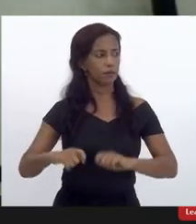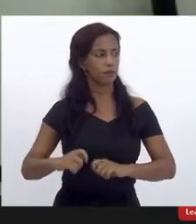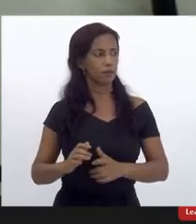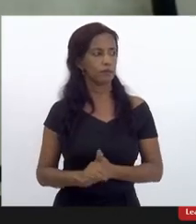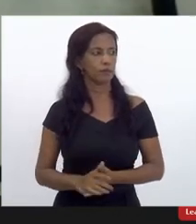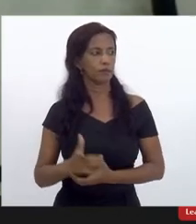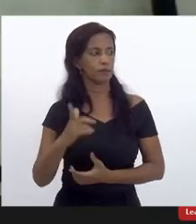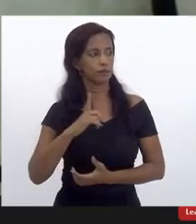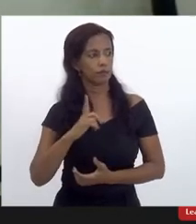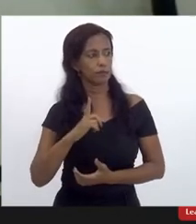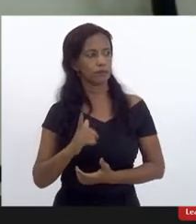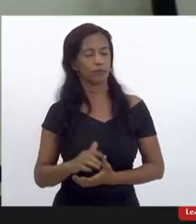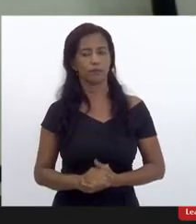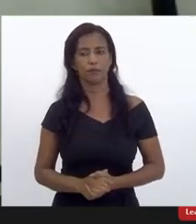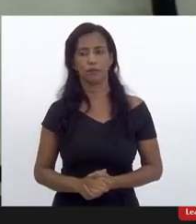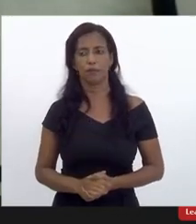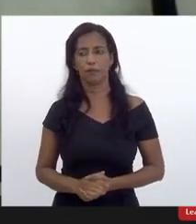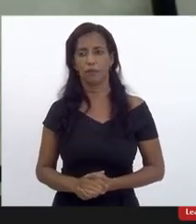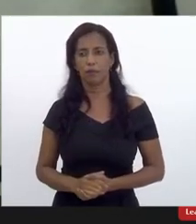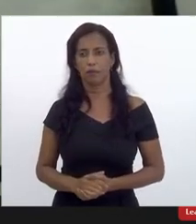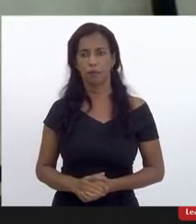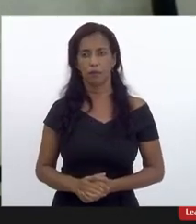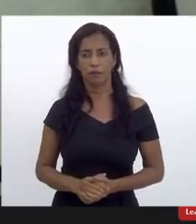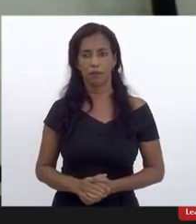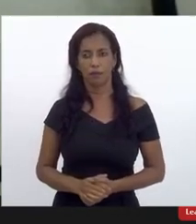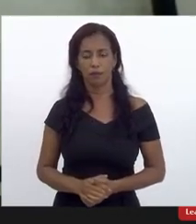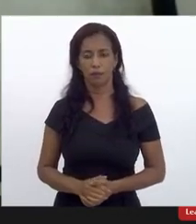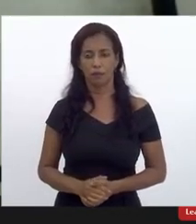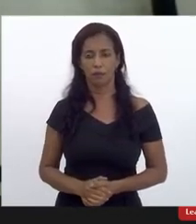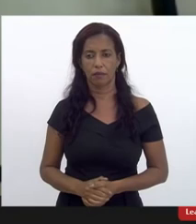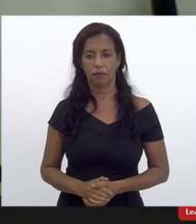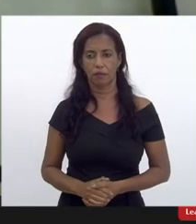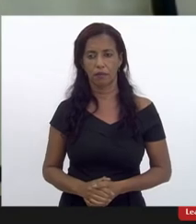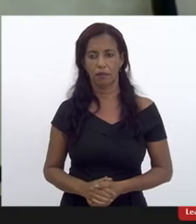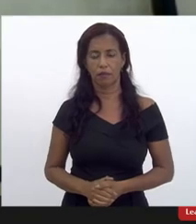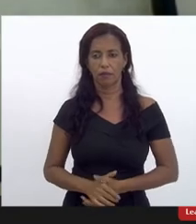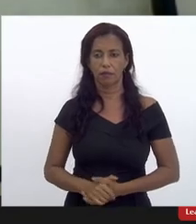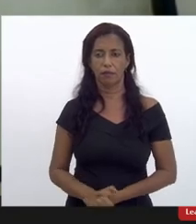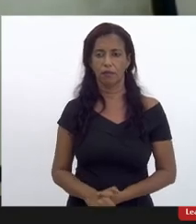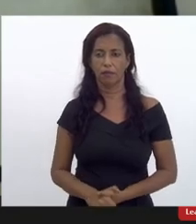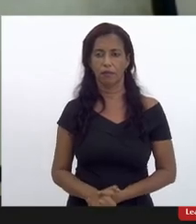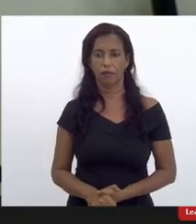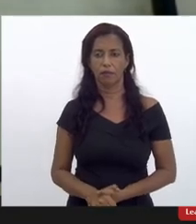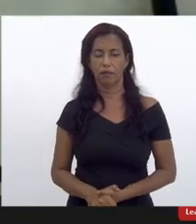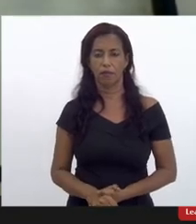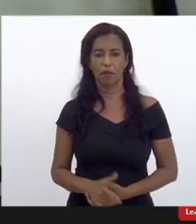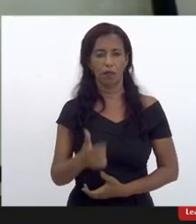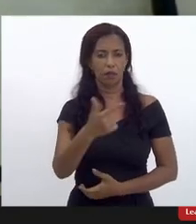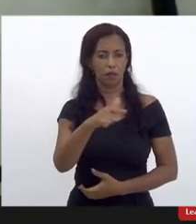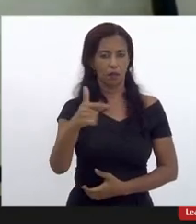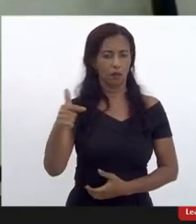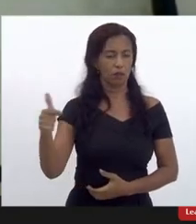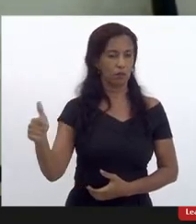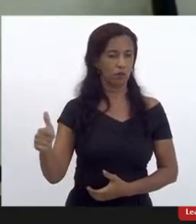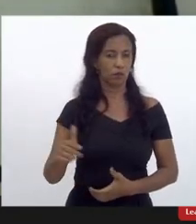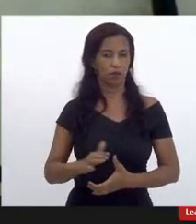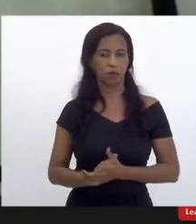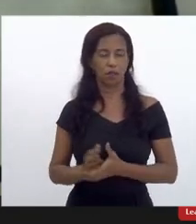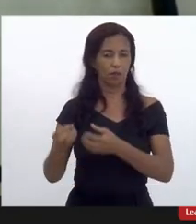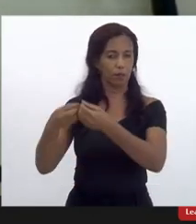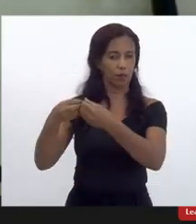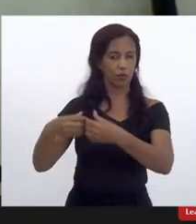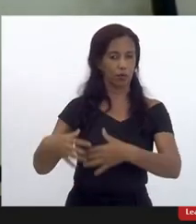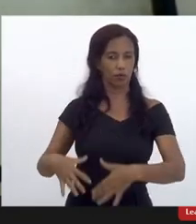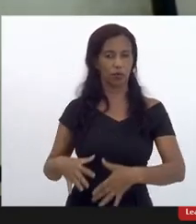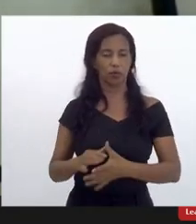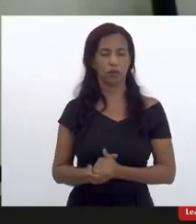Temos para que não haja prejuízo